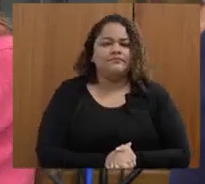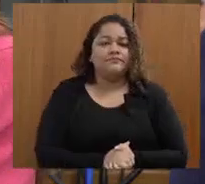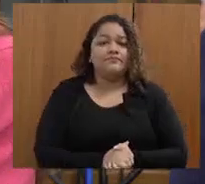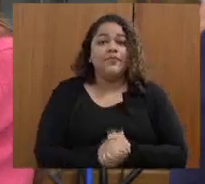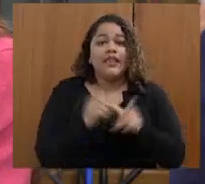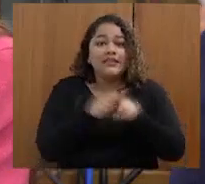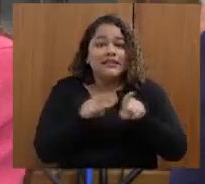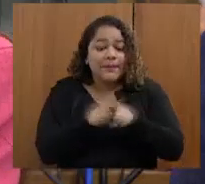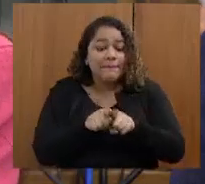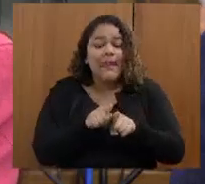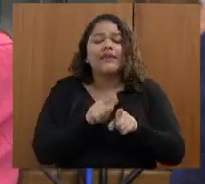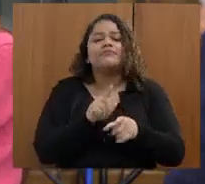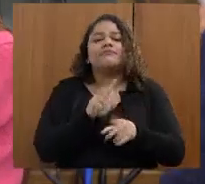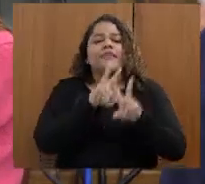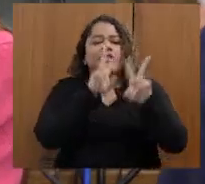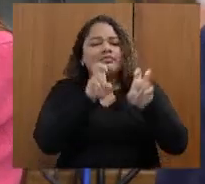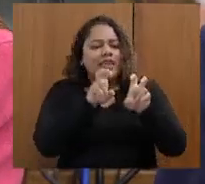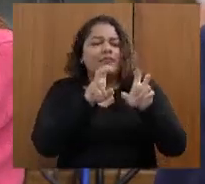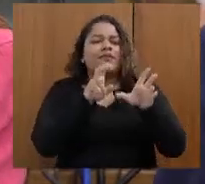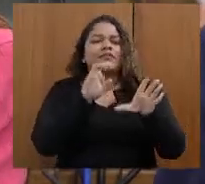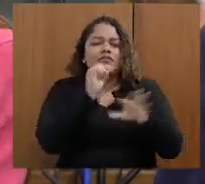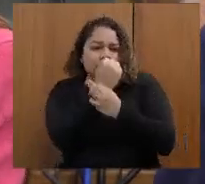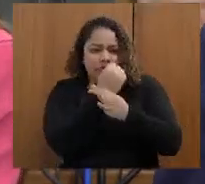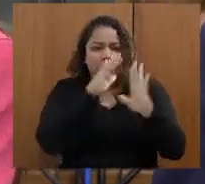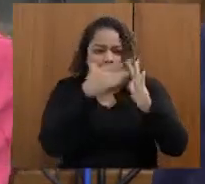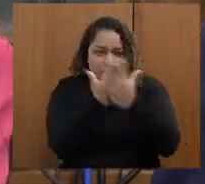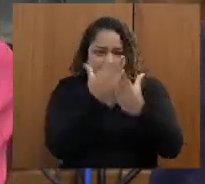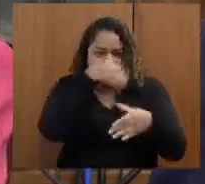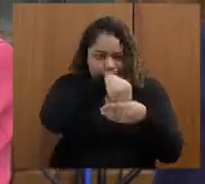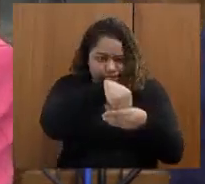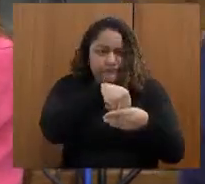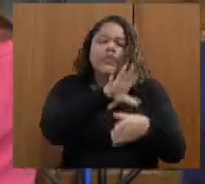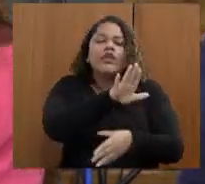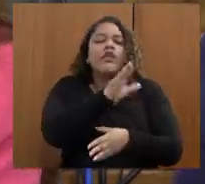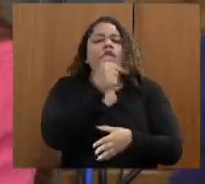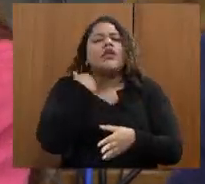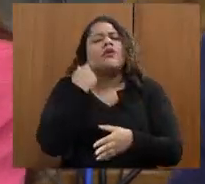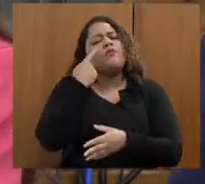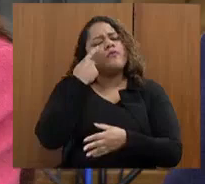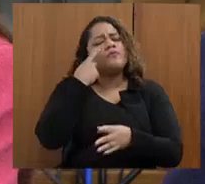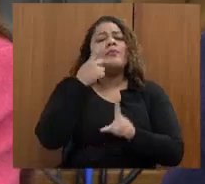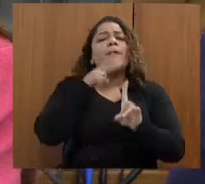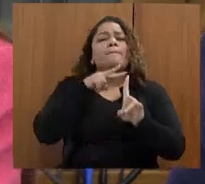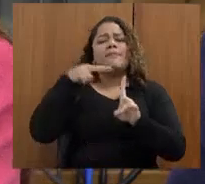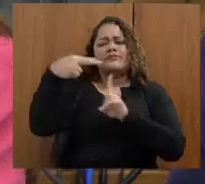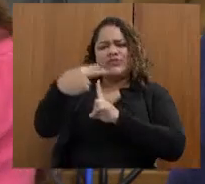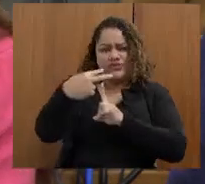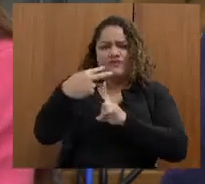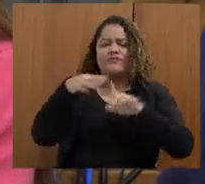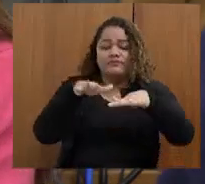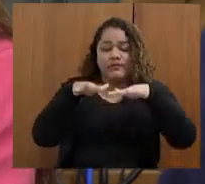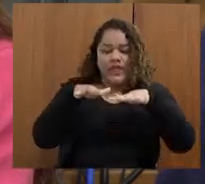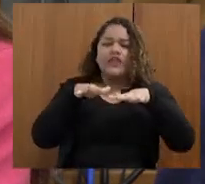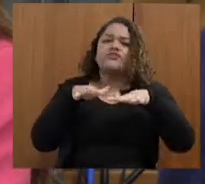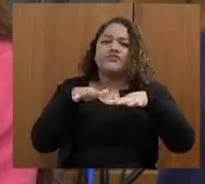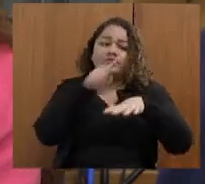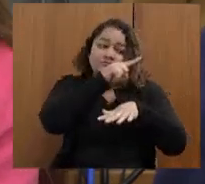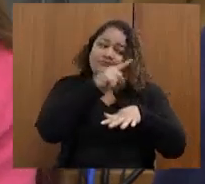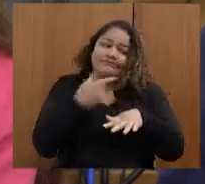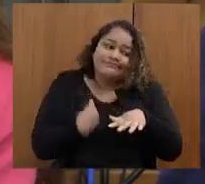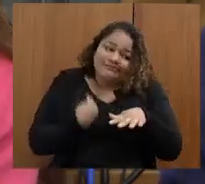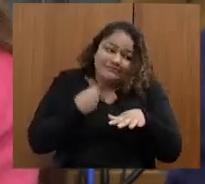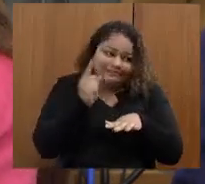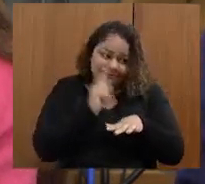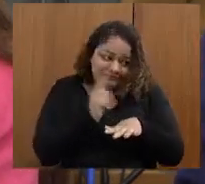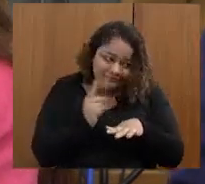a segurança nas escolas Qual que é a perspectiva do que foi dito na reunião que nós tivemos Na audiência pública novamente se eu não tava presente fez